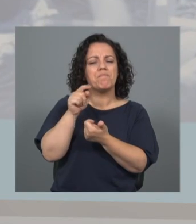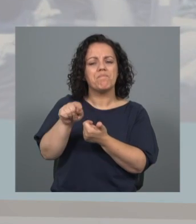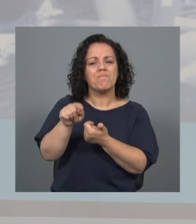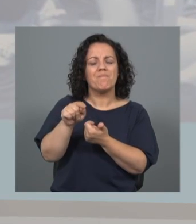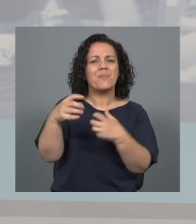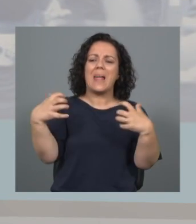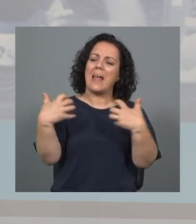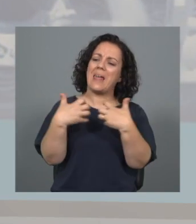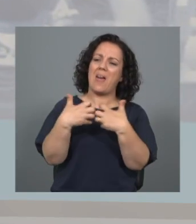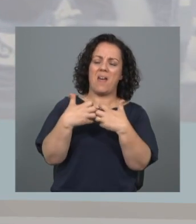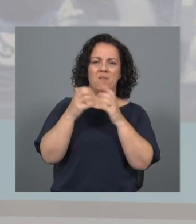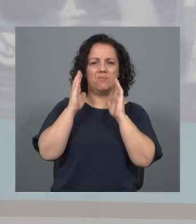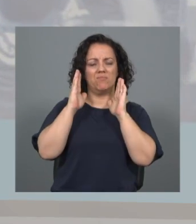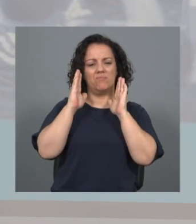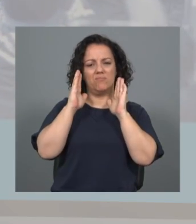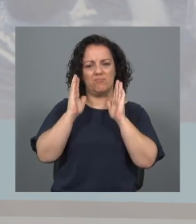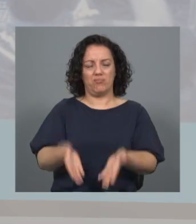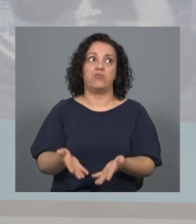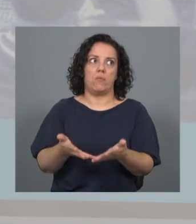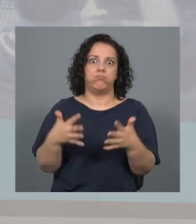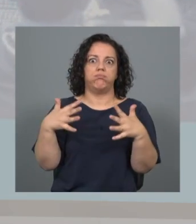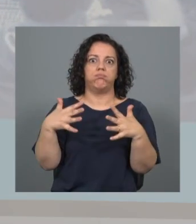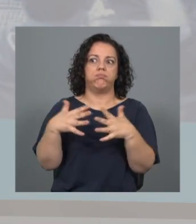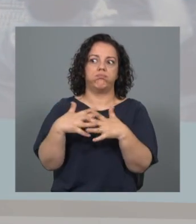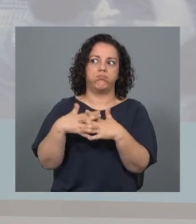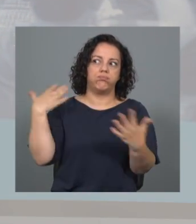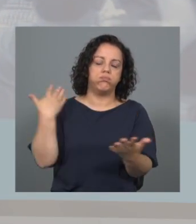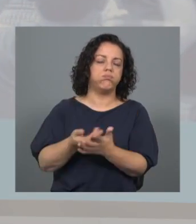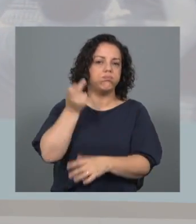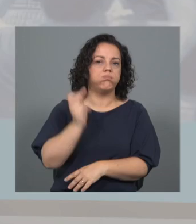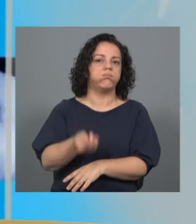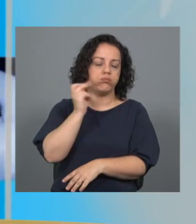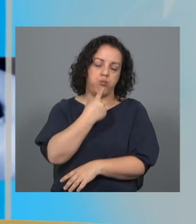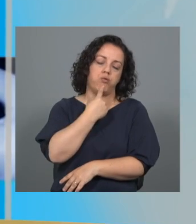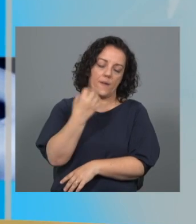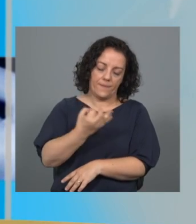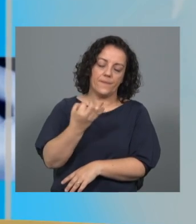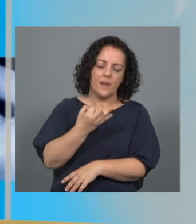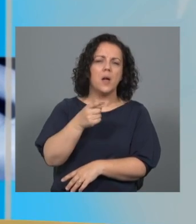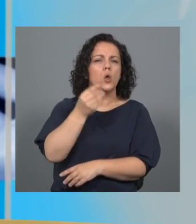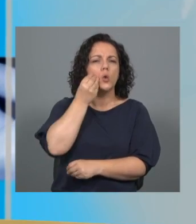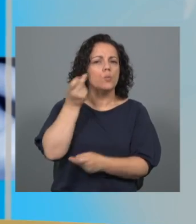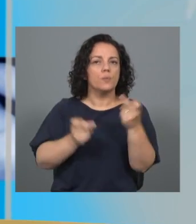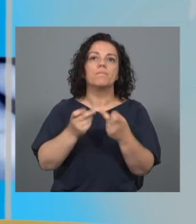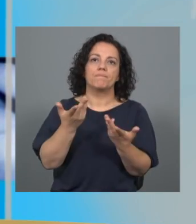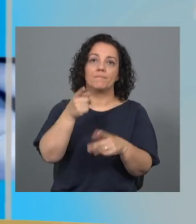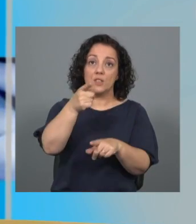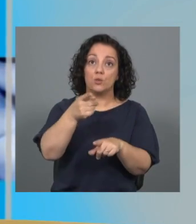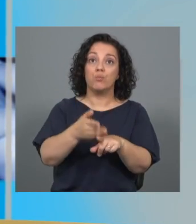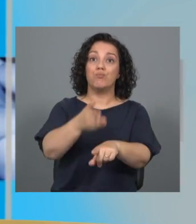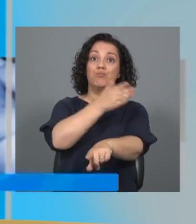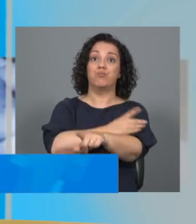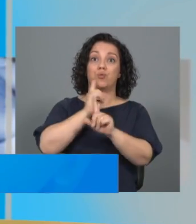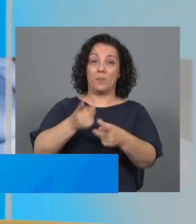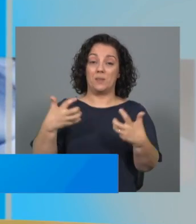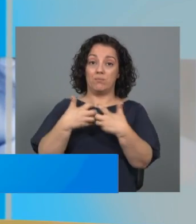esta guerra que já dura há tantas dezenas de anos. Há demasiado tempo. Há demasiado tempo. Exatamente. E cujas raízes remontam para